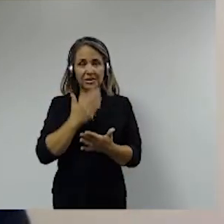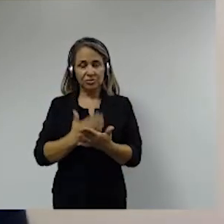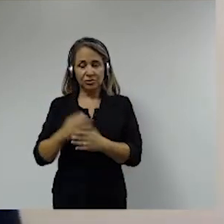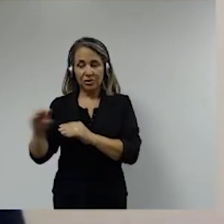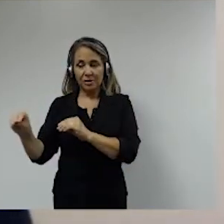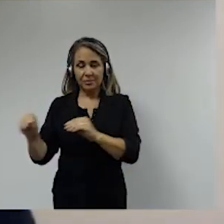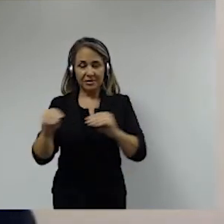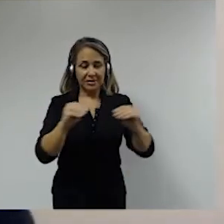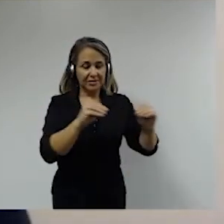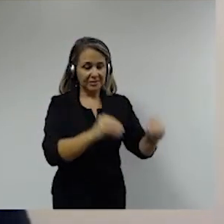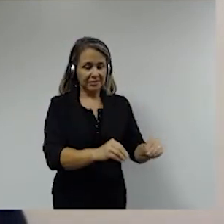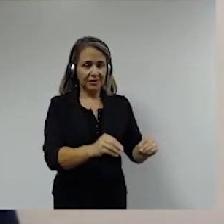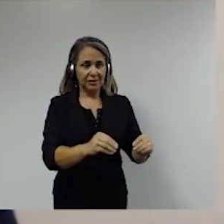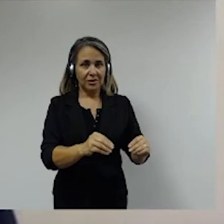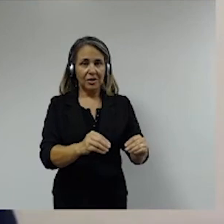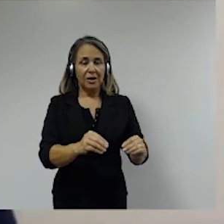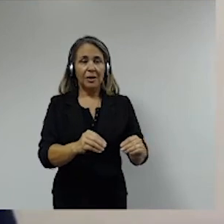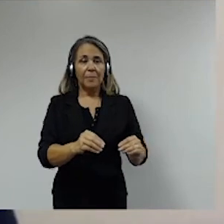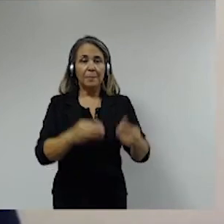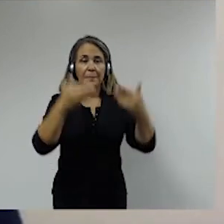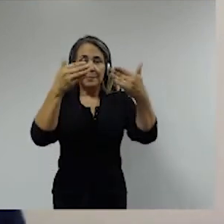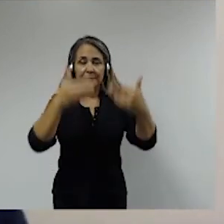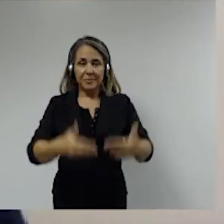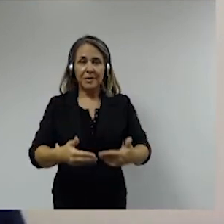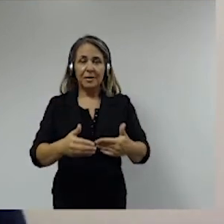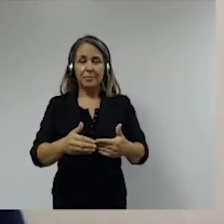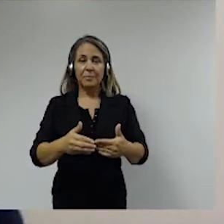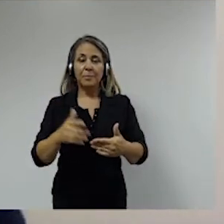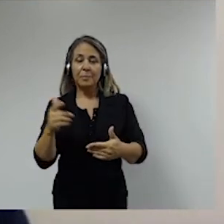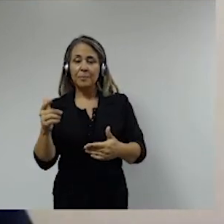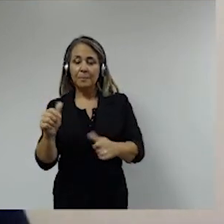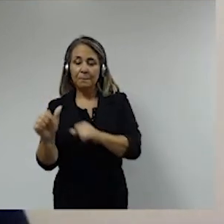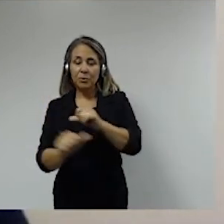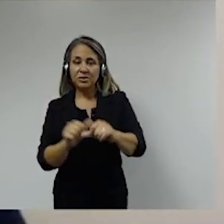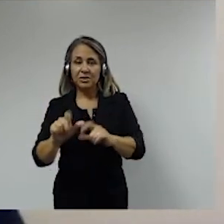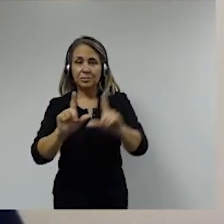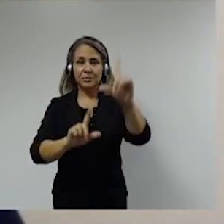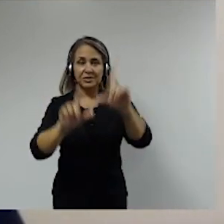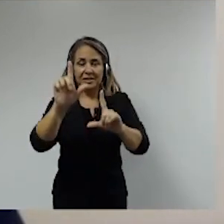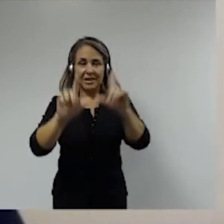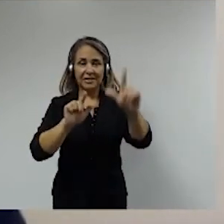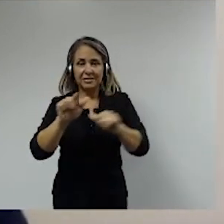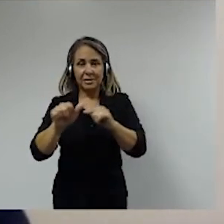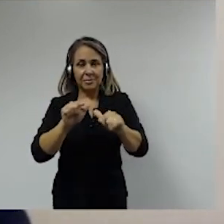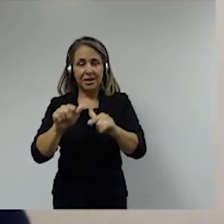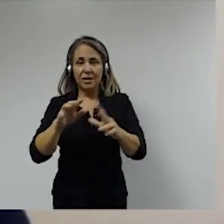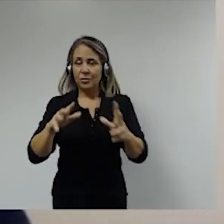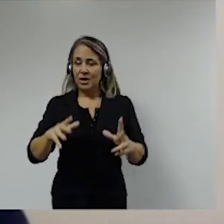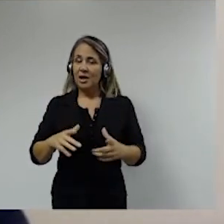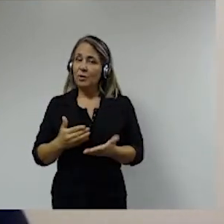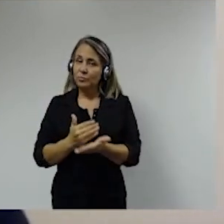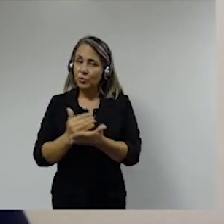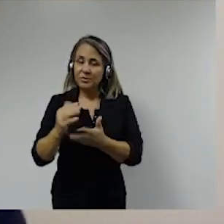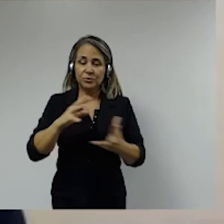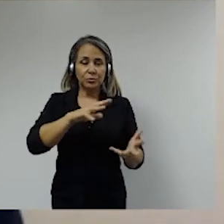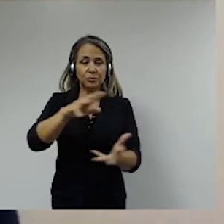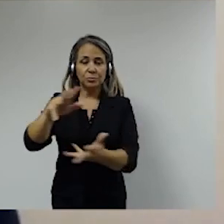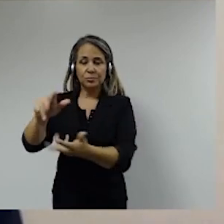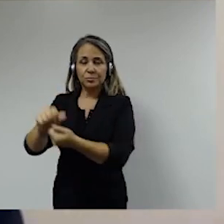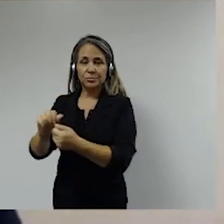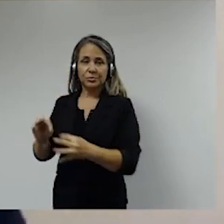migração do trabalho presencial para o chamado teletrabalho, já disse, é uma tendência no mundo todo. E